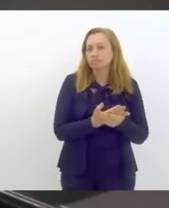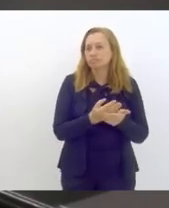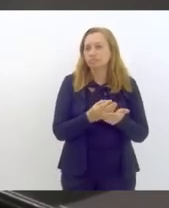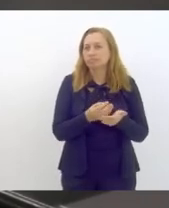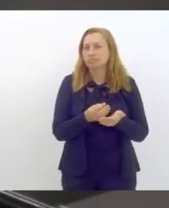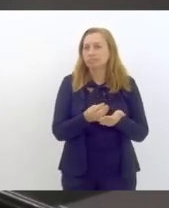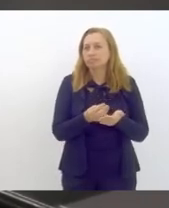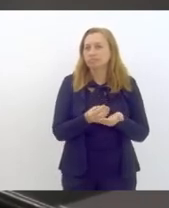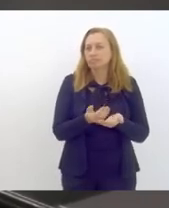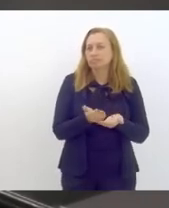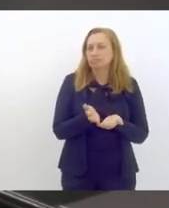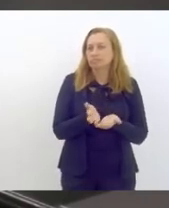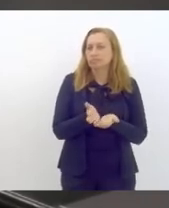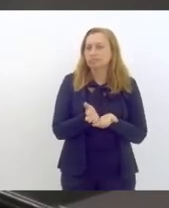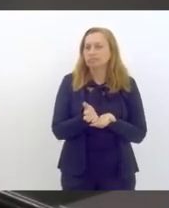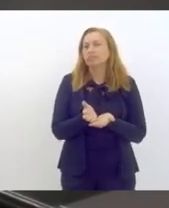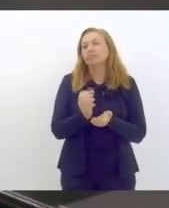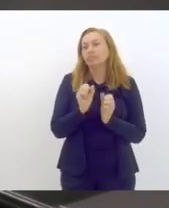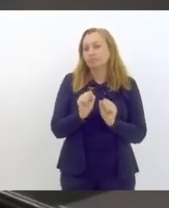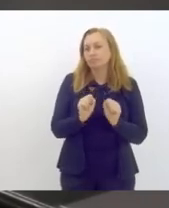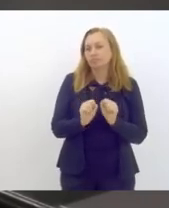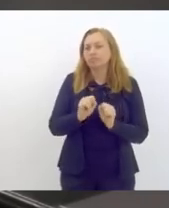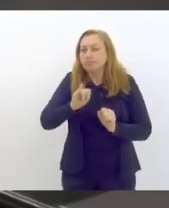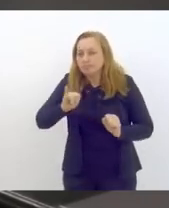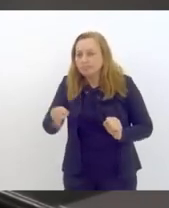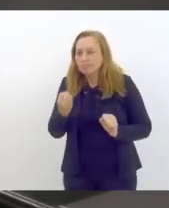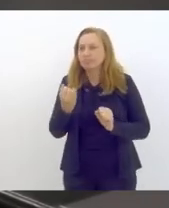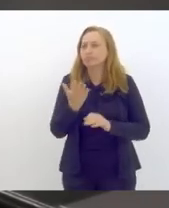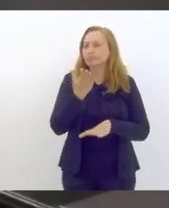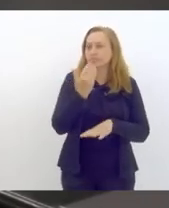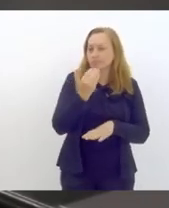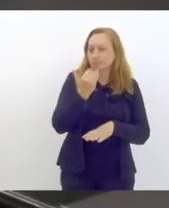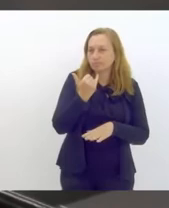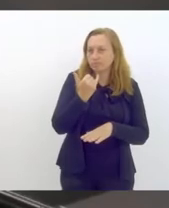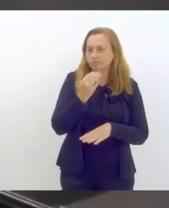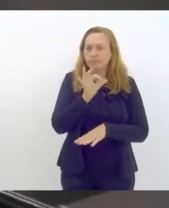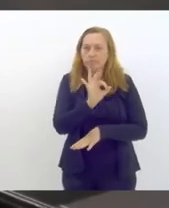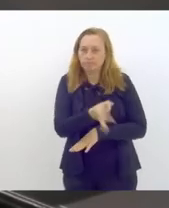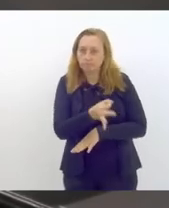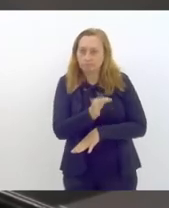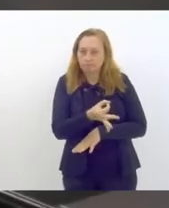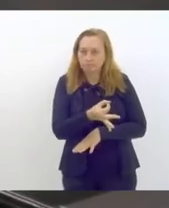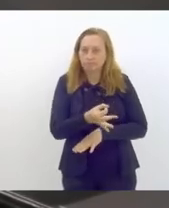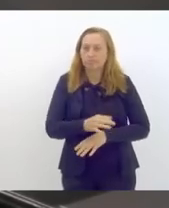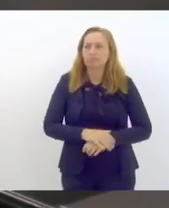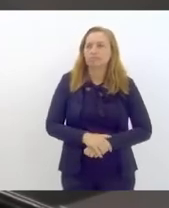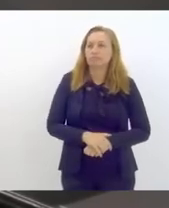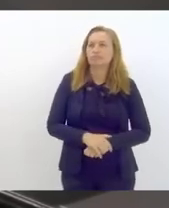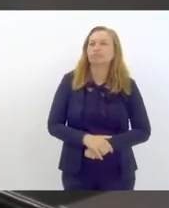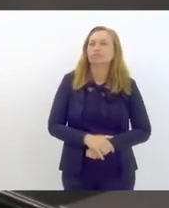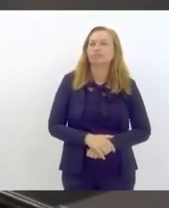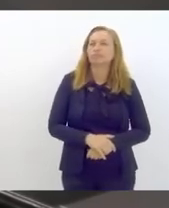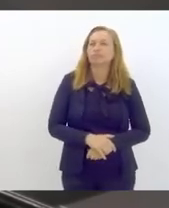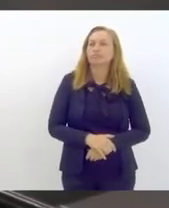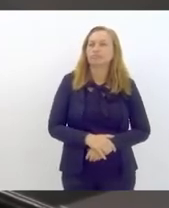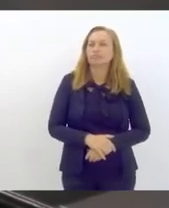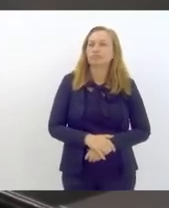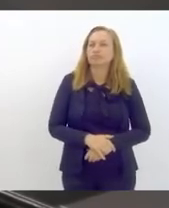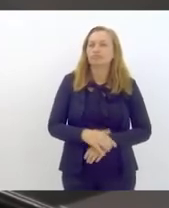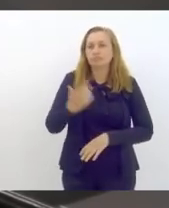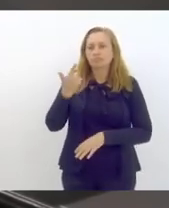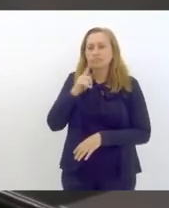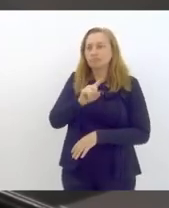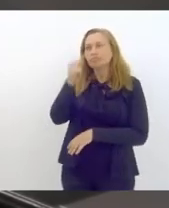eles podem ser reaproveitados de forma ambientalmente correta. E uma das formas que nós